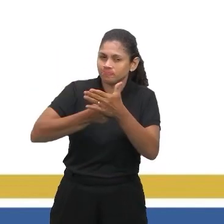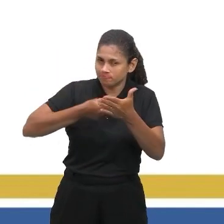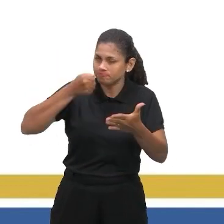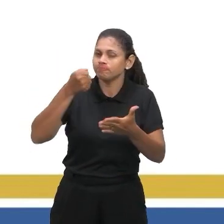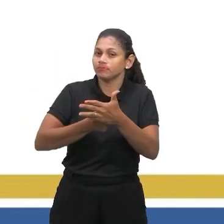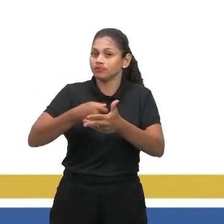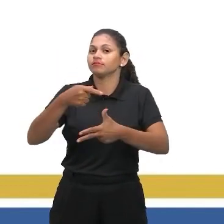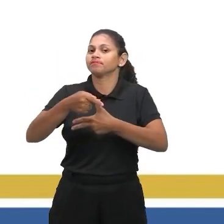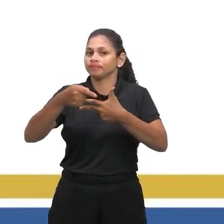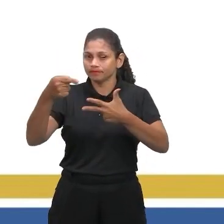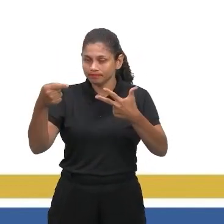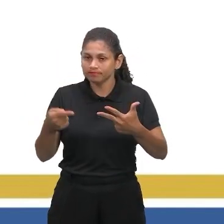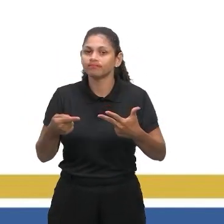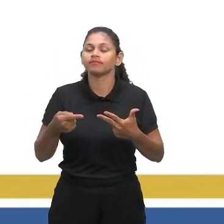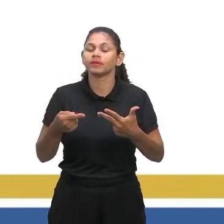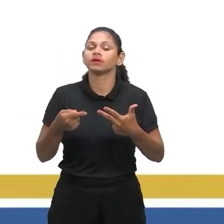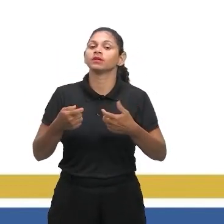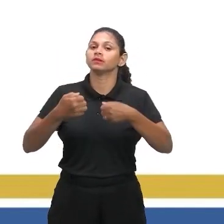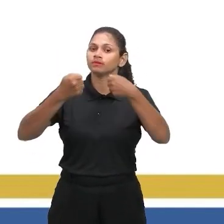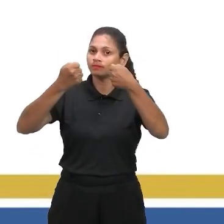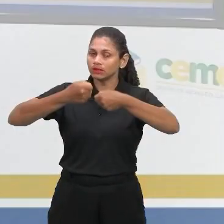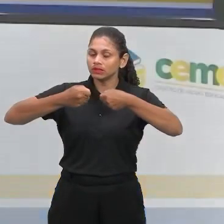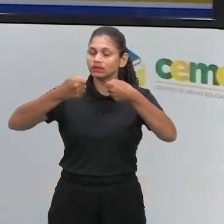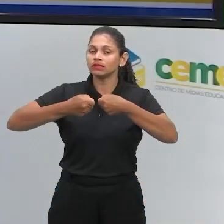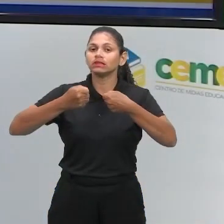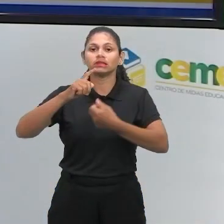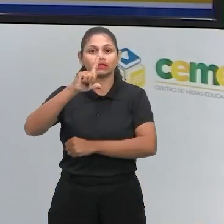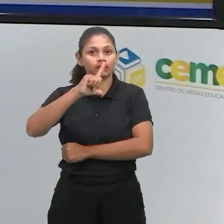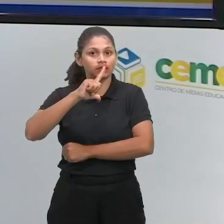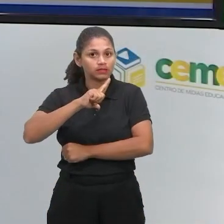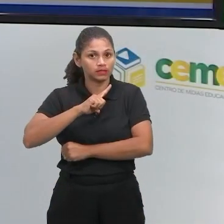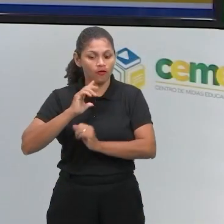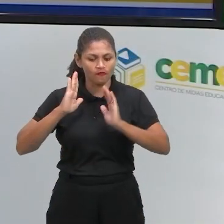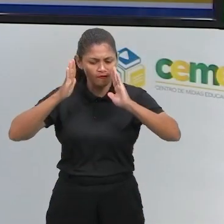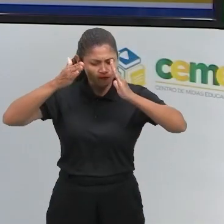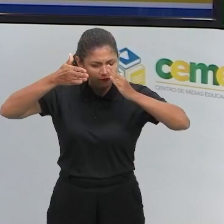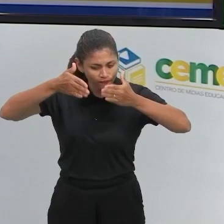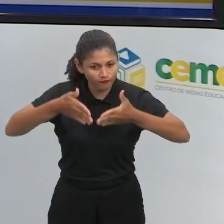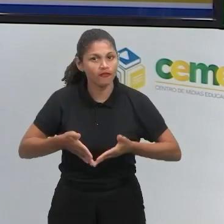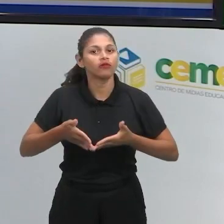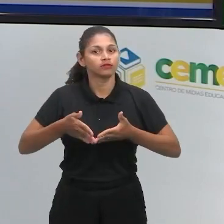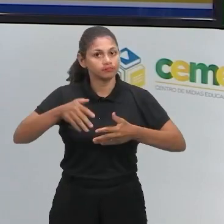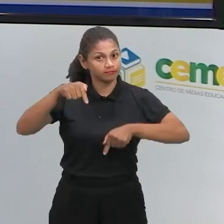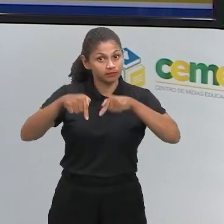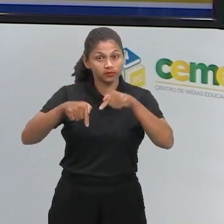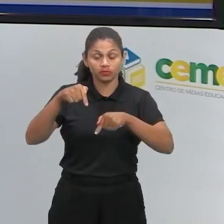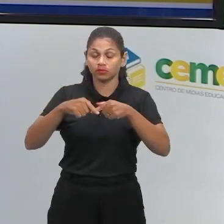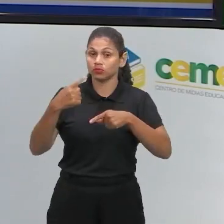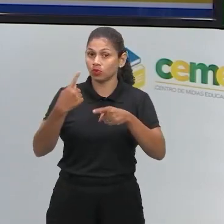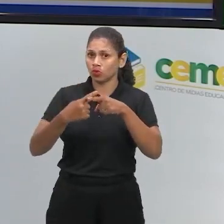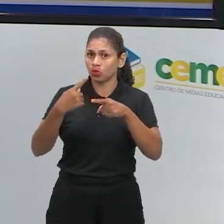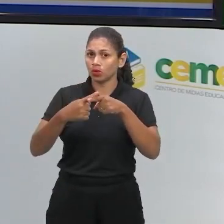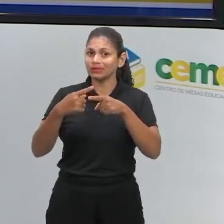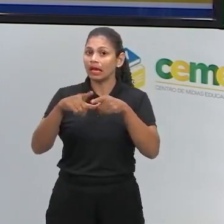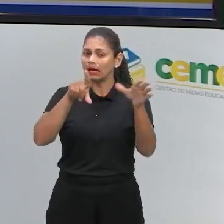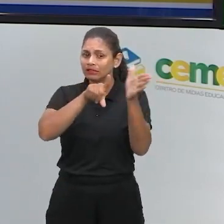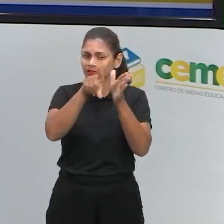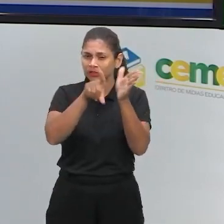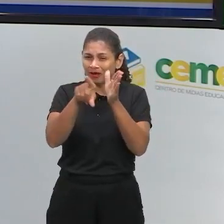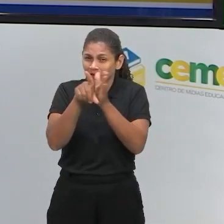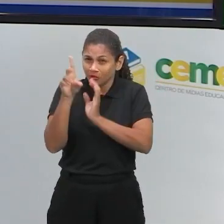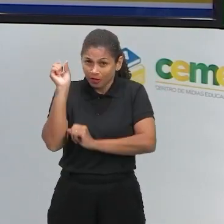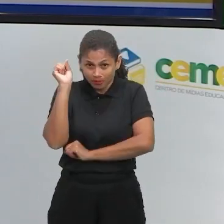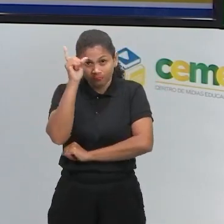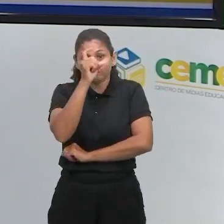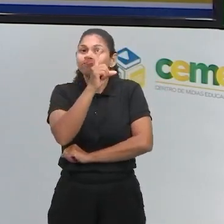você deve ter uma maior prioridade na química, porque geralmente traz aí questões um pouco mais difíceis, né? Então, dando continuidade, a gente vai